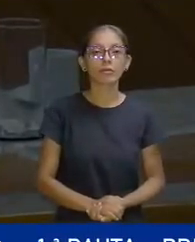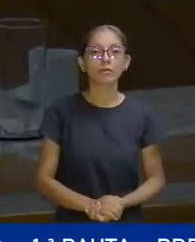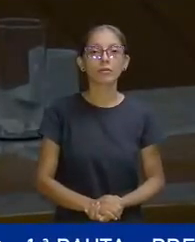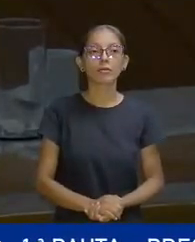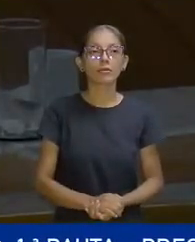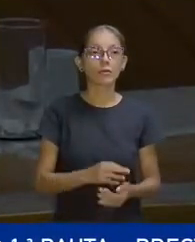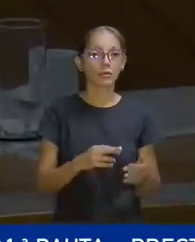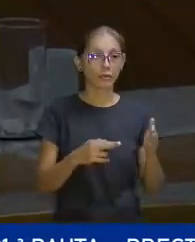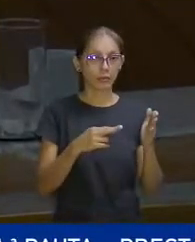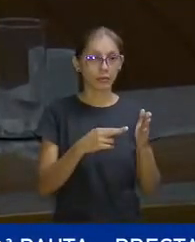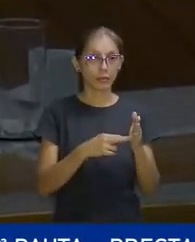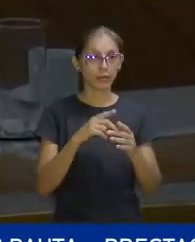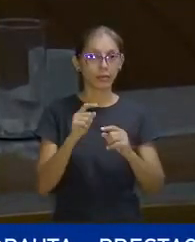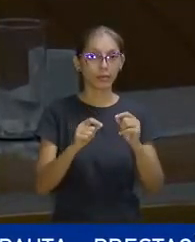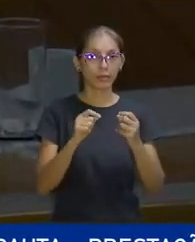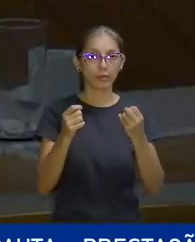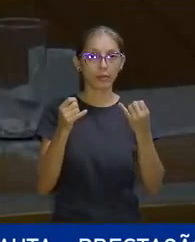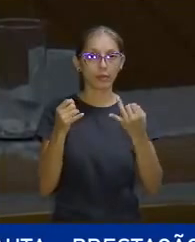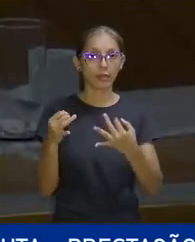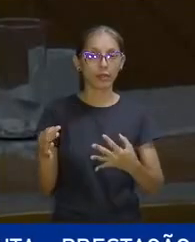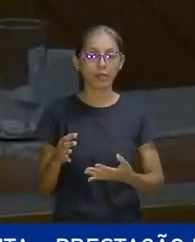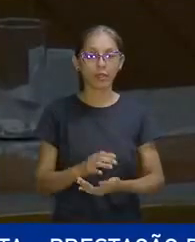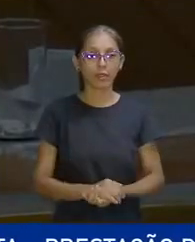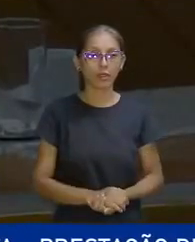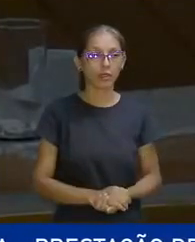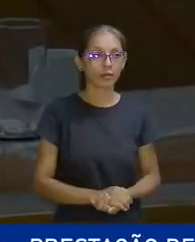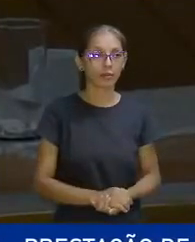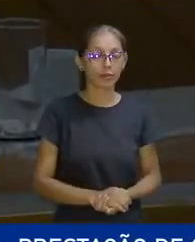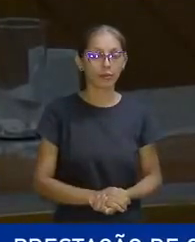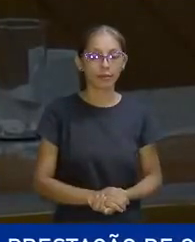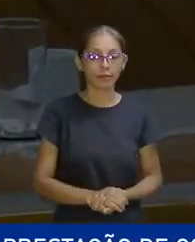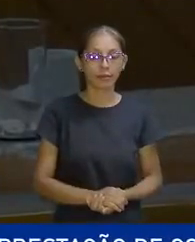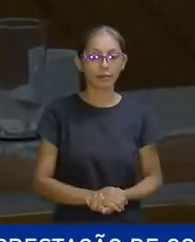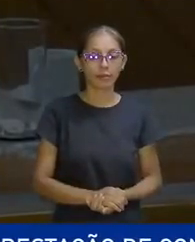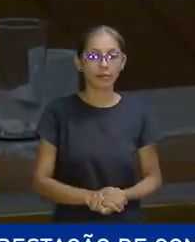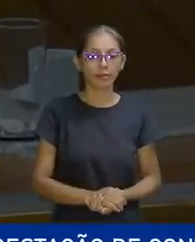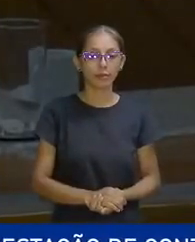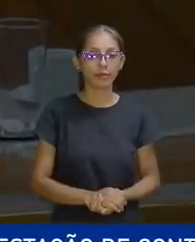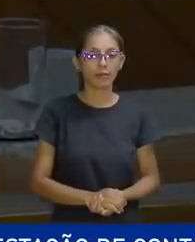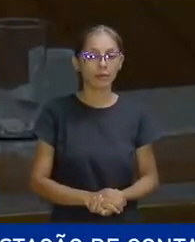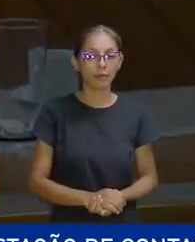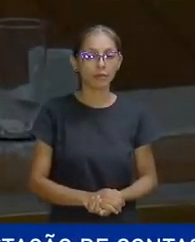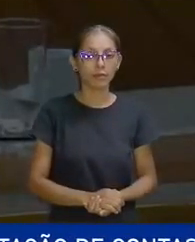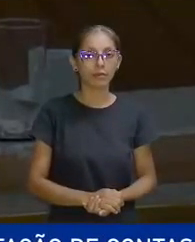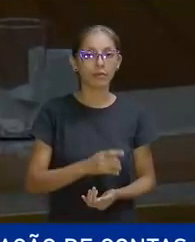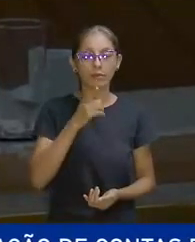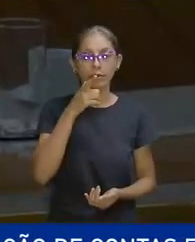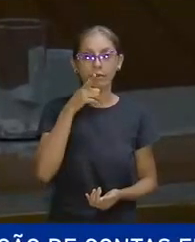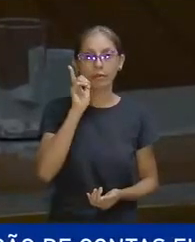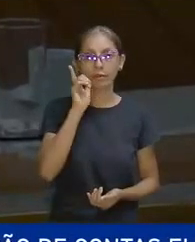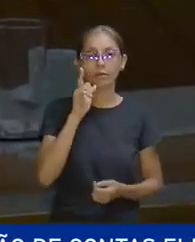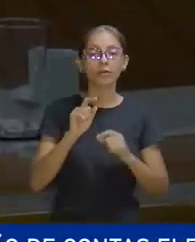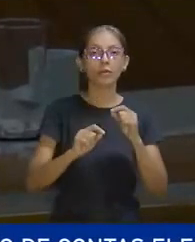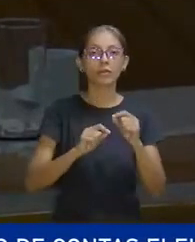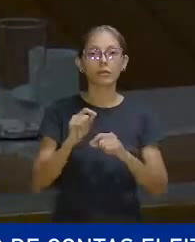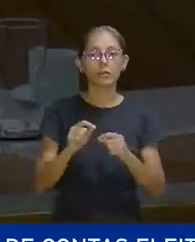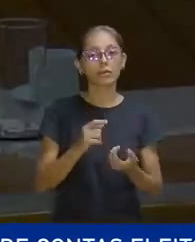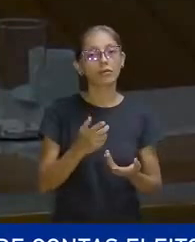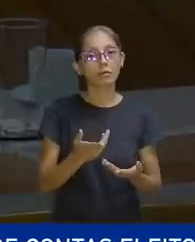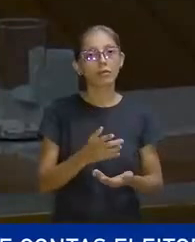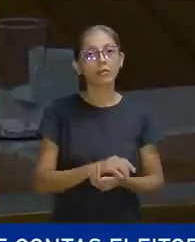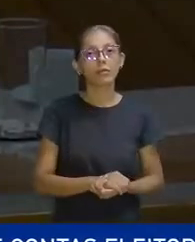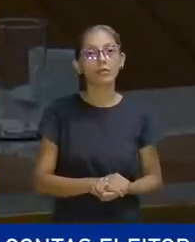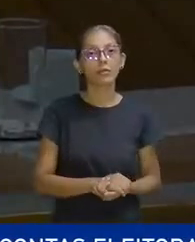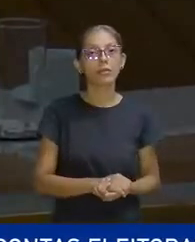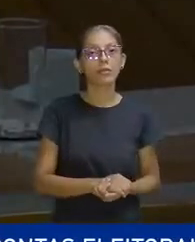nesse caso de ontem, e no de hoje me parece que foi bem parecido. Ante o exposto, dou provimento, quer dizer, quando se